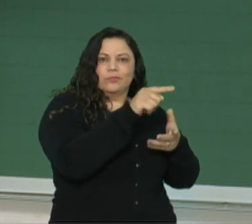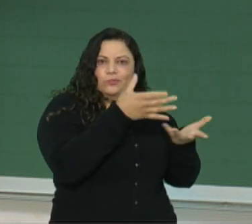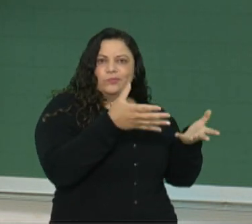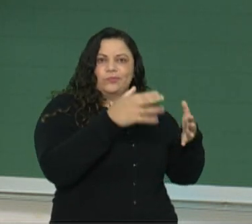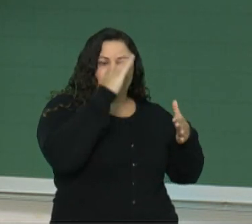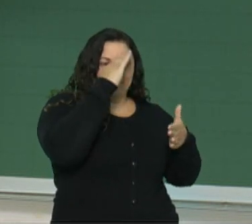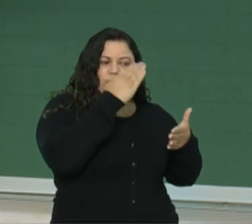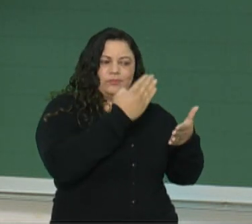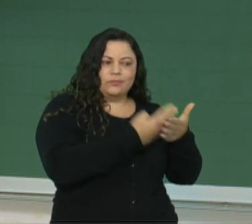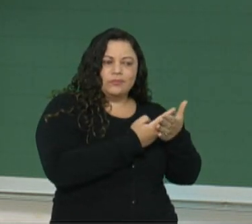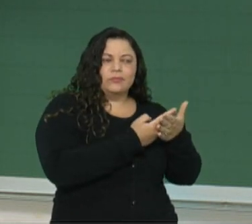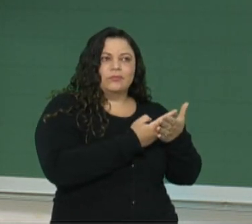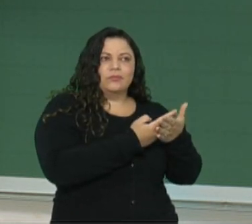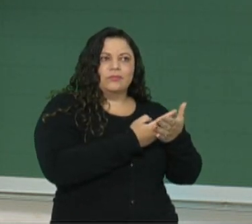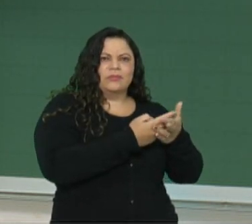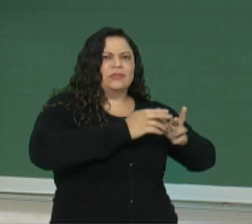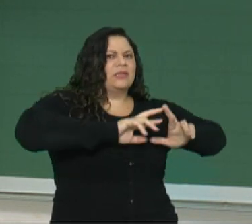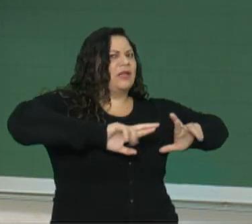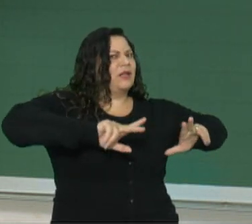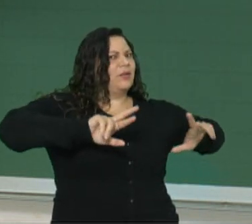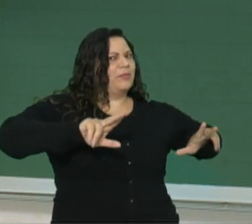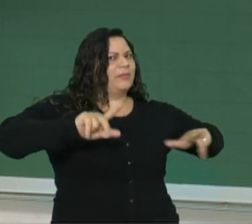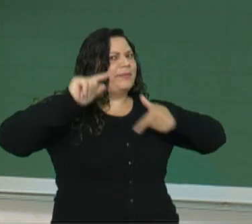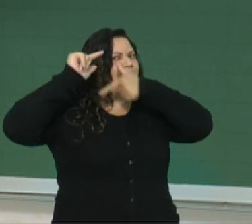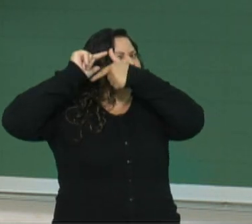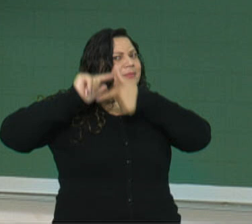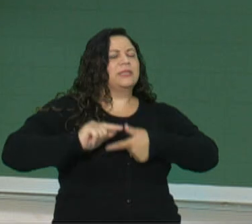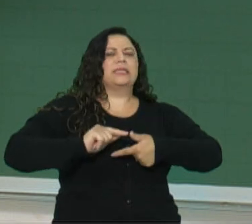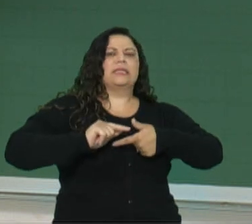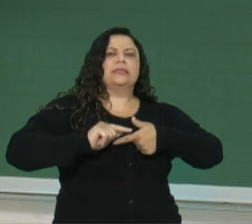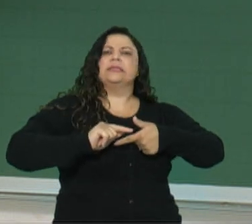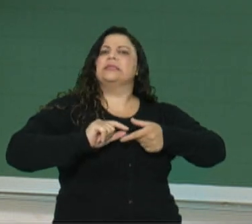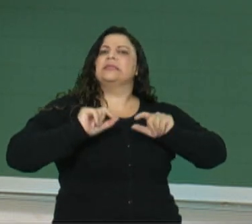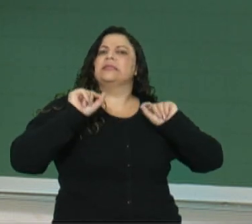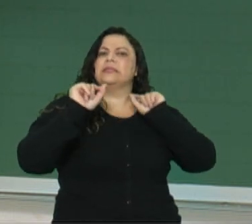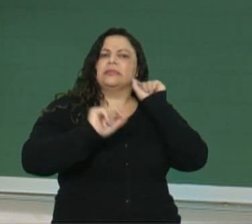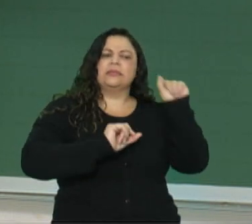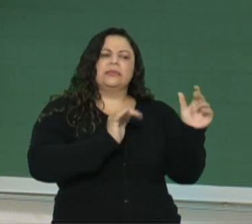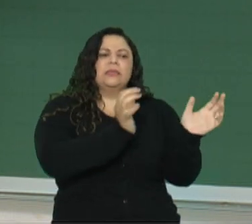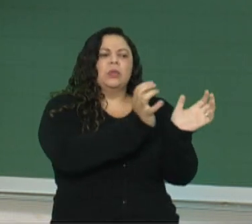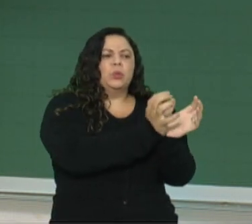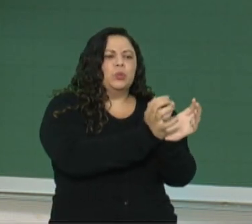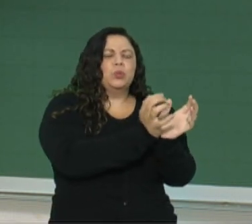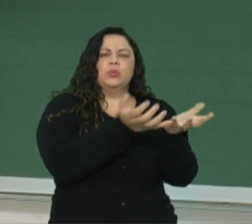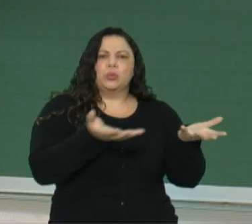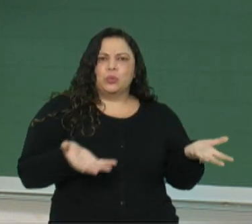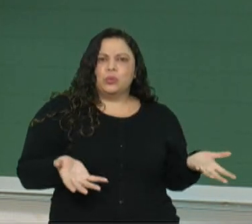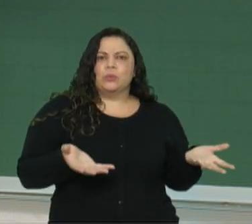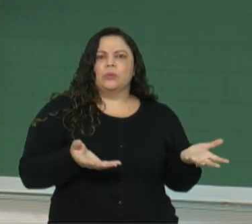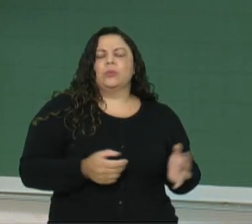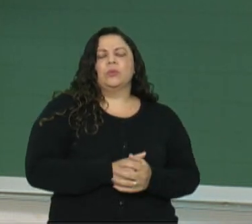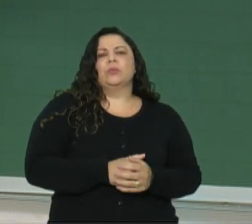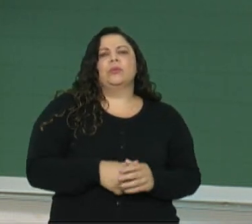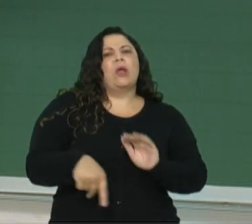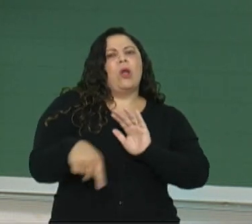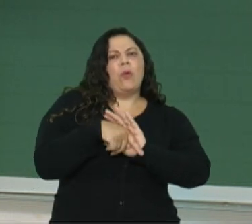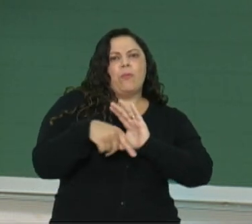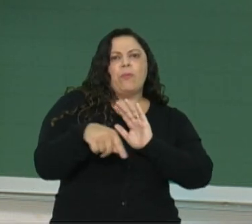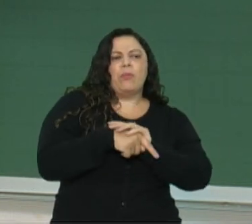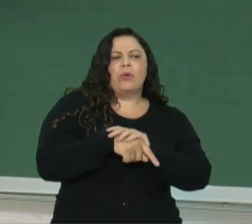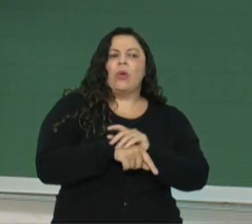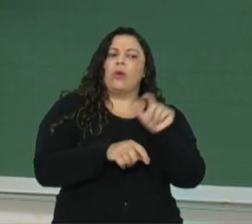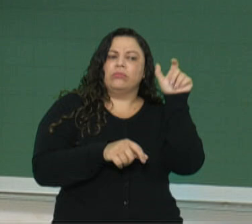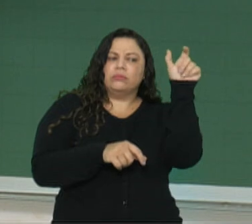tem uma certa tradição, uma certa coisa ali naquele grupo, ele como